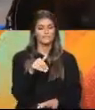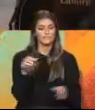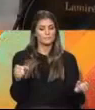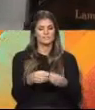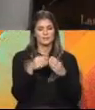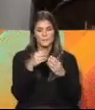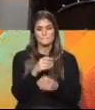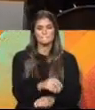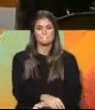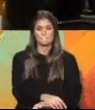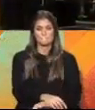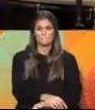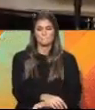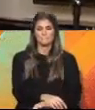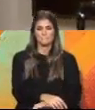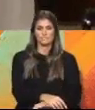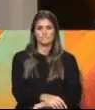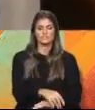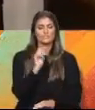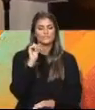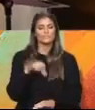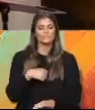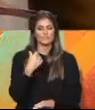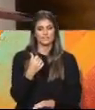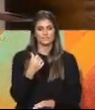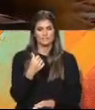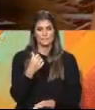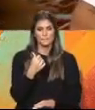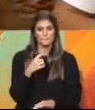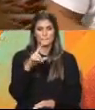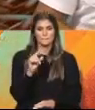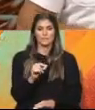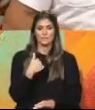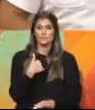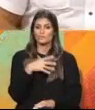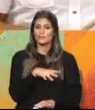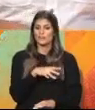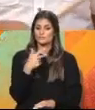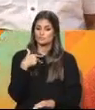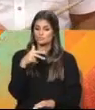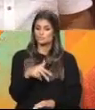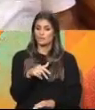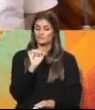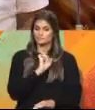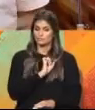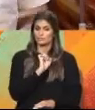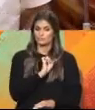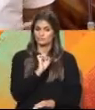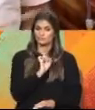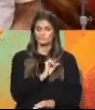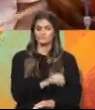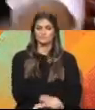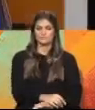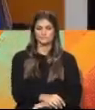Vamos brindar com vinho verde que é do meu Portugal. E